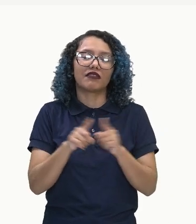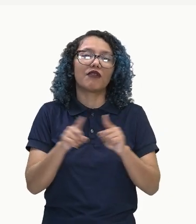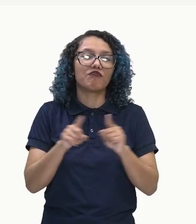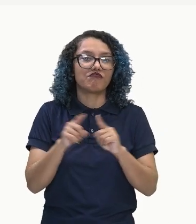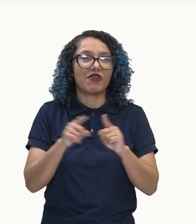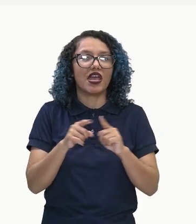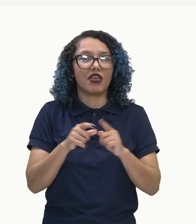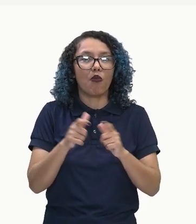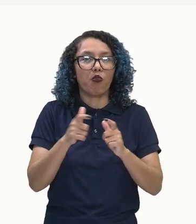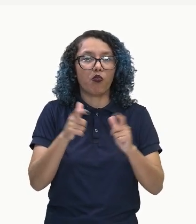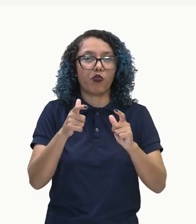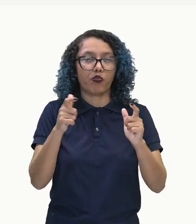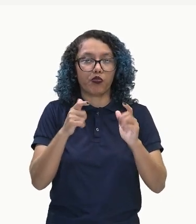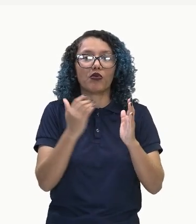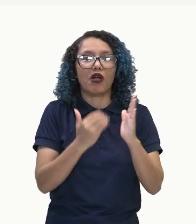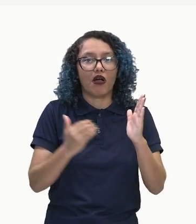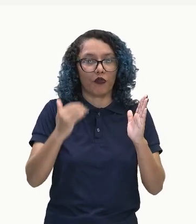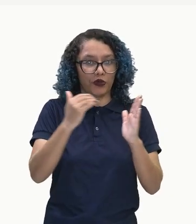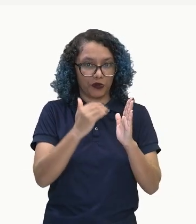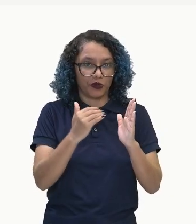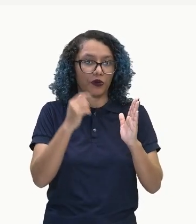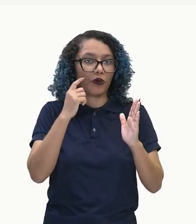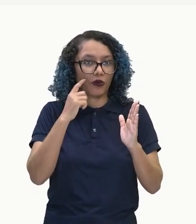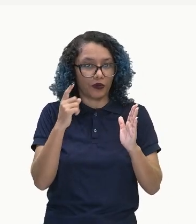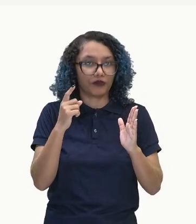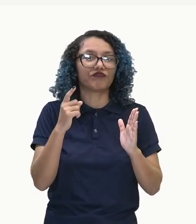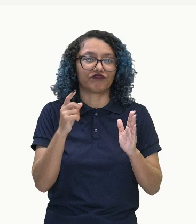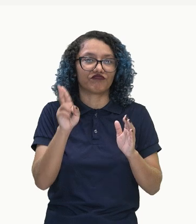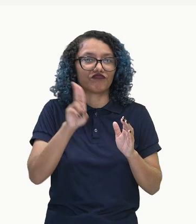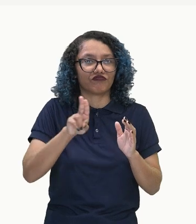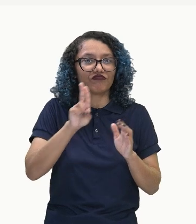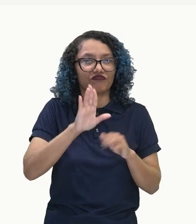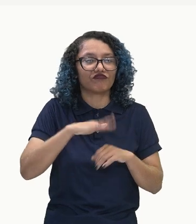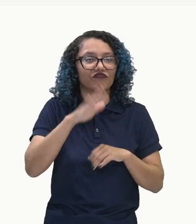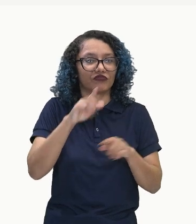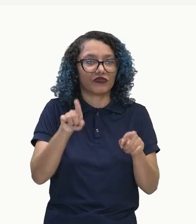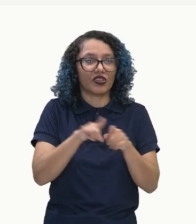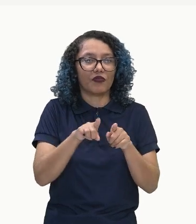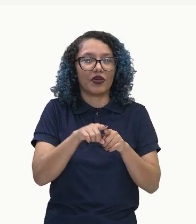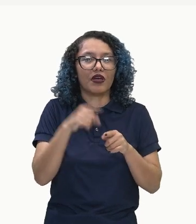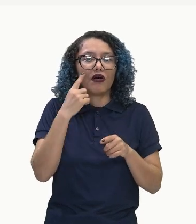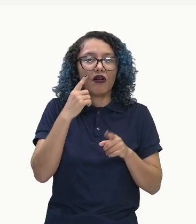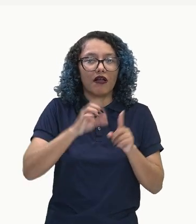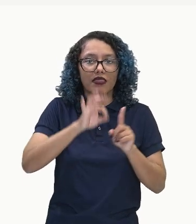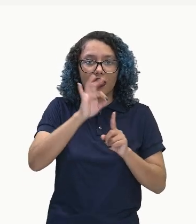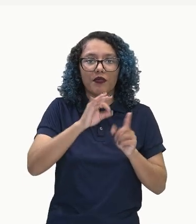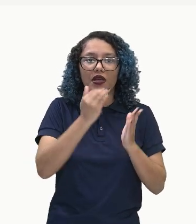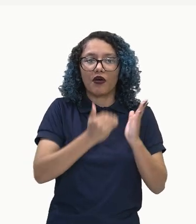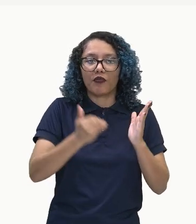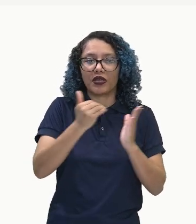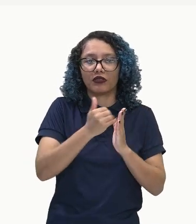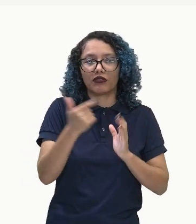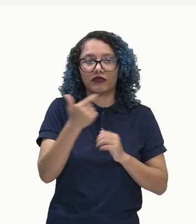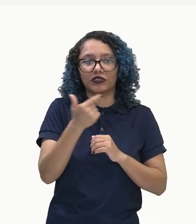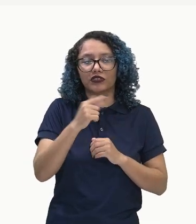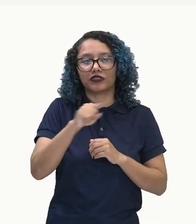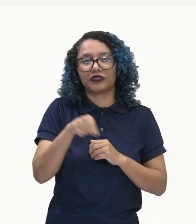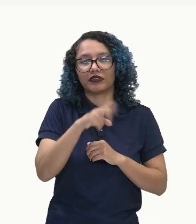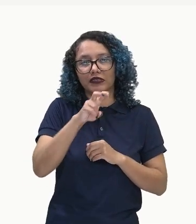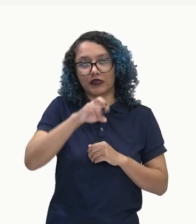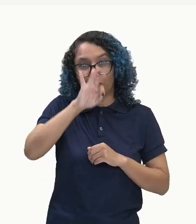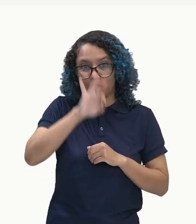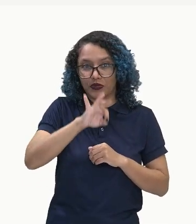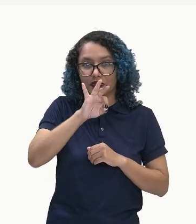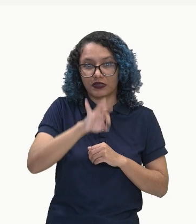aí usadas, foram utilizadas, tá? Aí a gente vê a térmica que subiu um pouquinho,